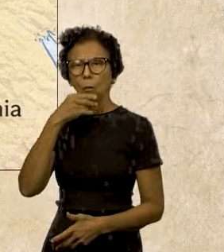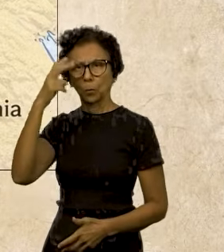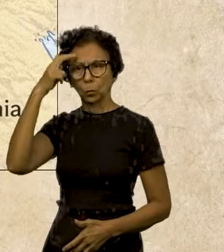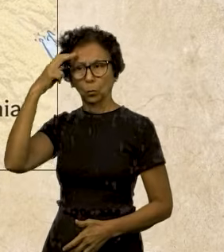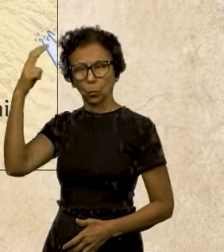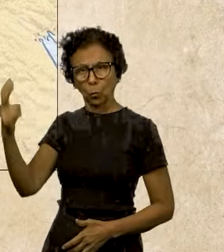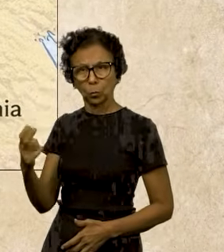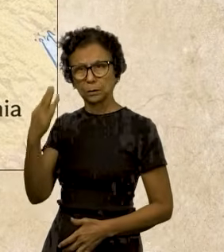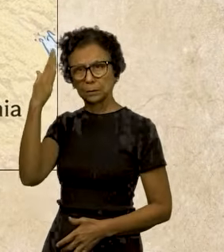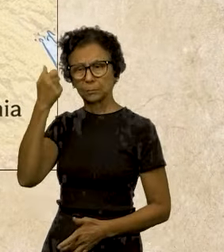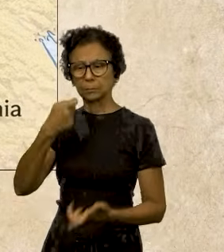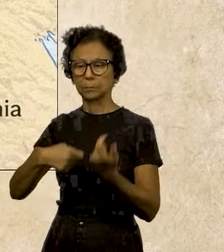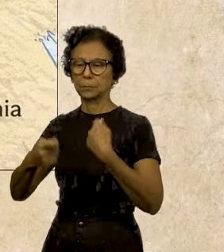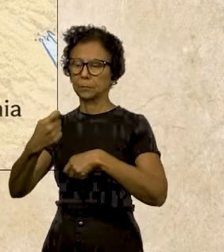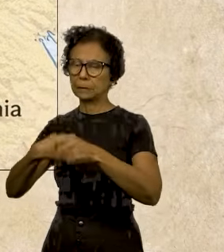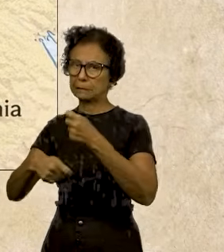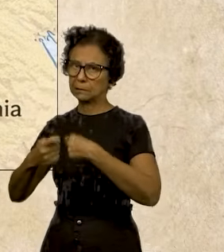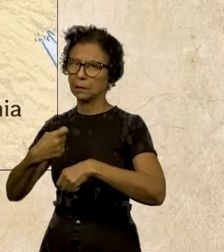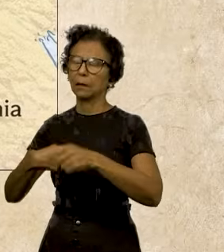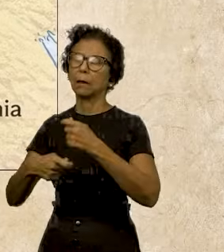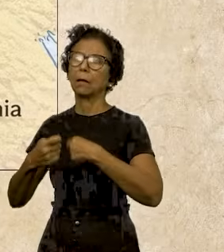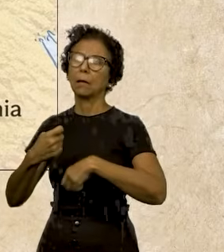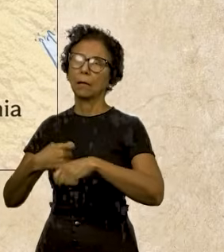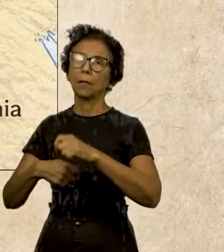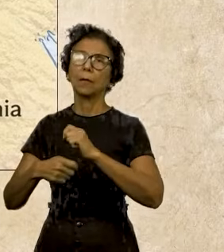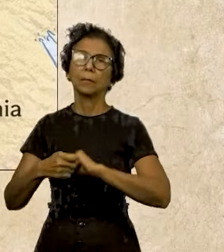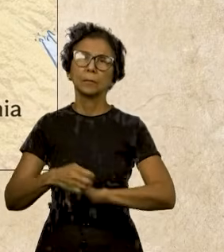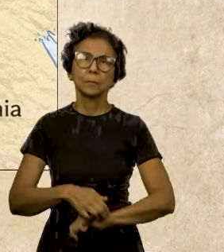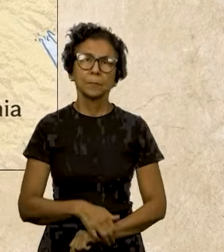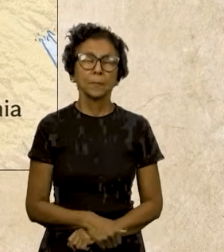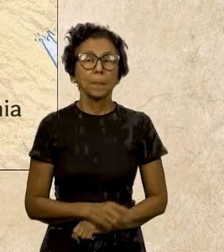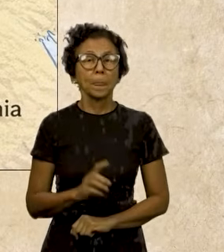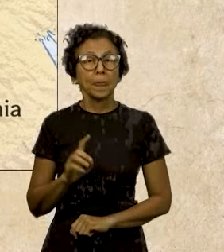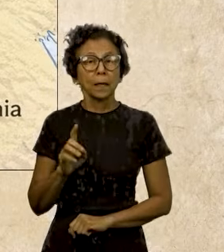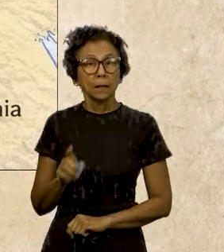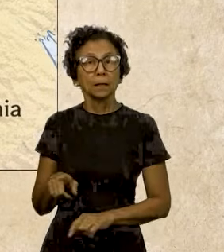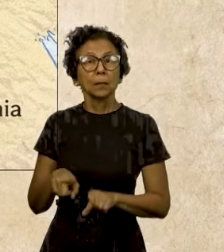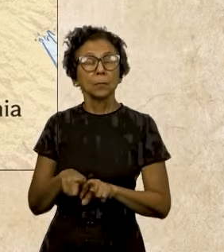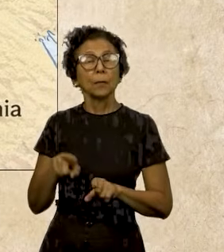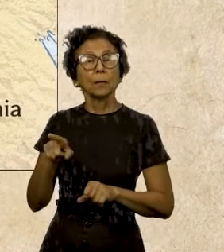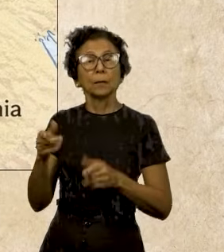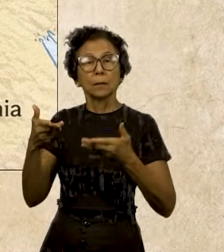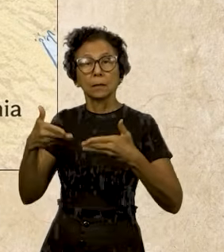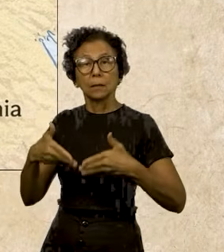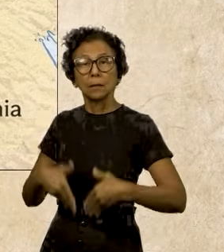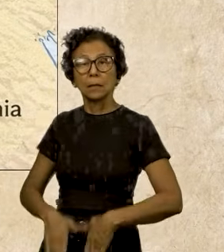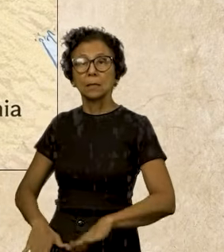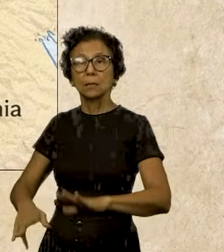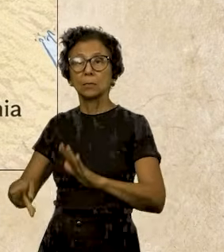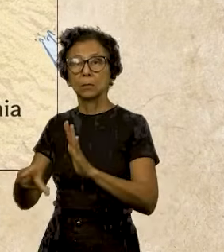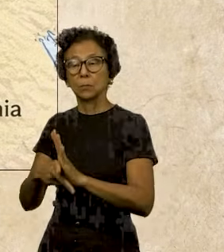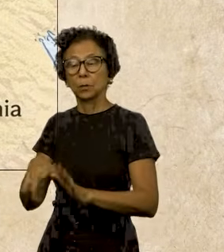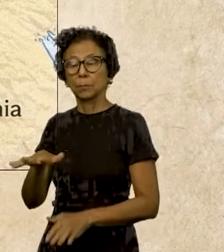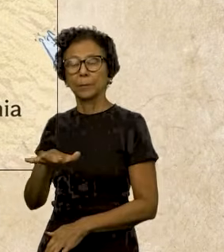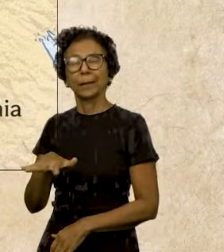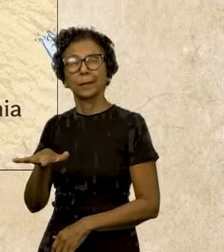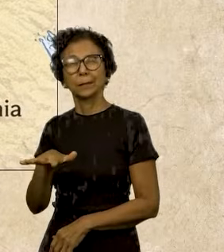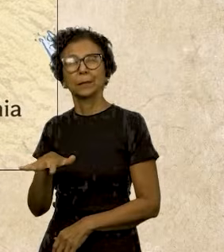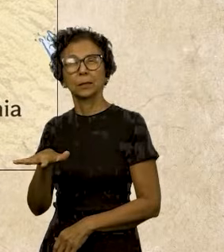preparado administrativamente, né? Ele era idumeu, né? Ele nasceu ali naquela região aqui